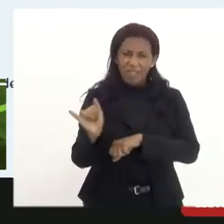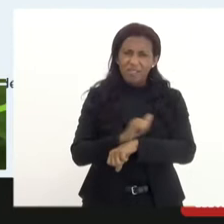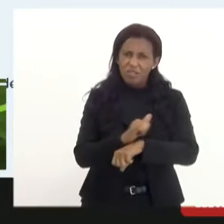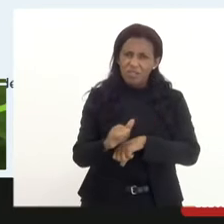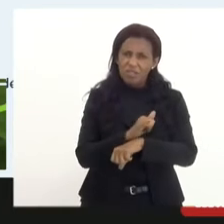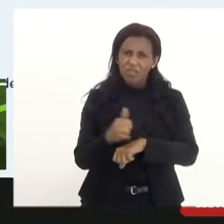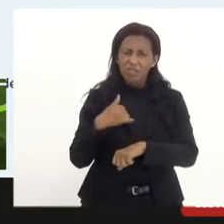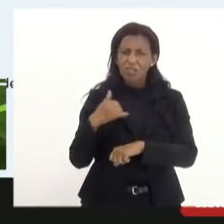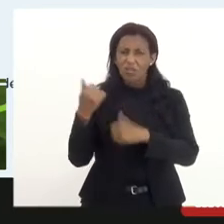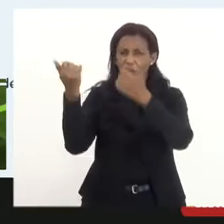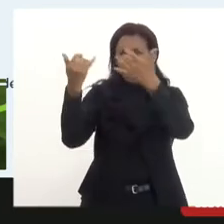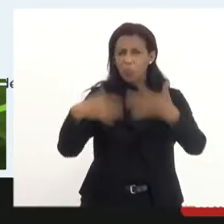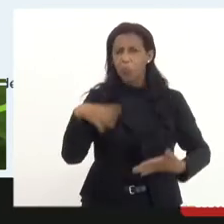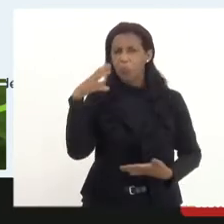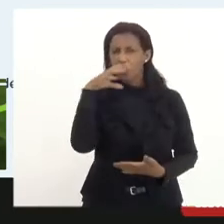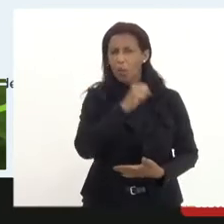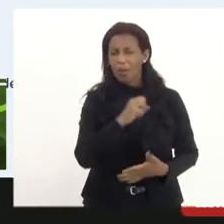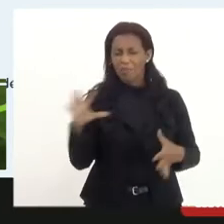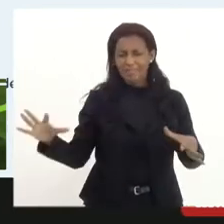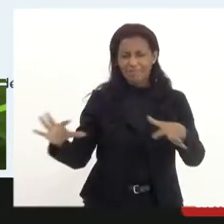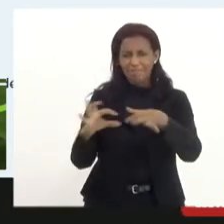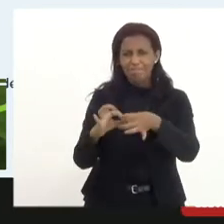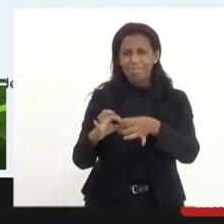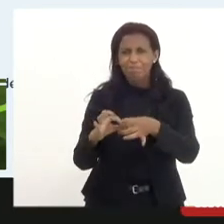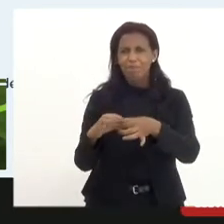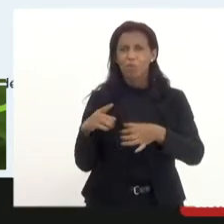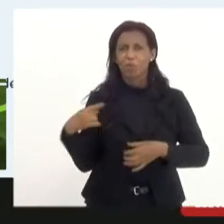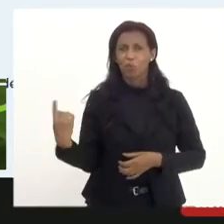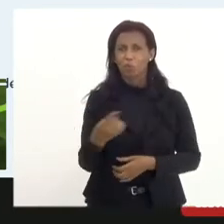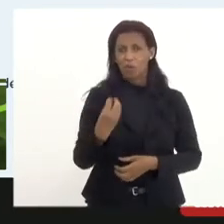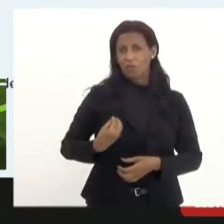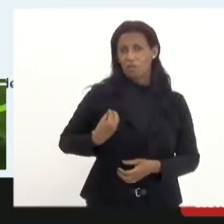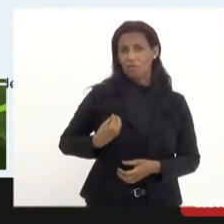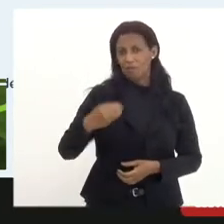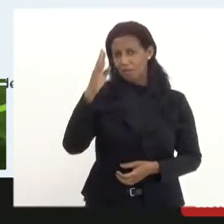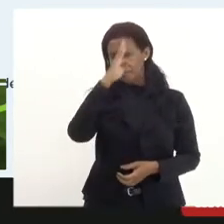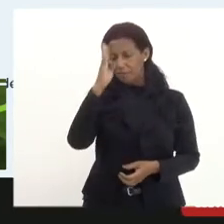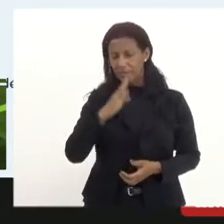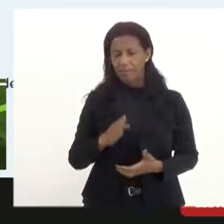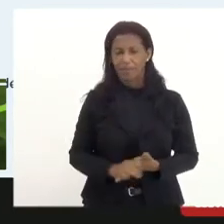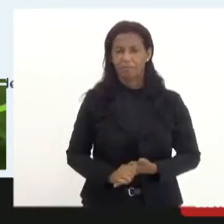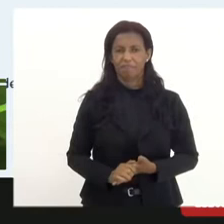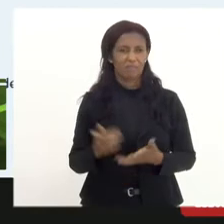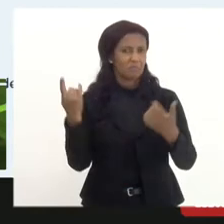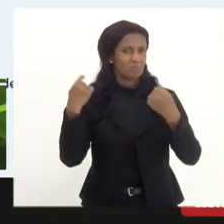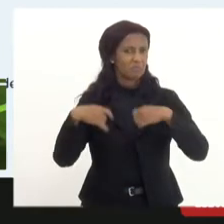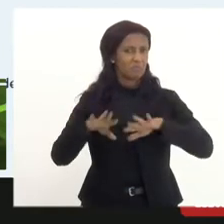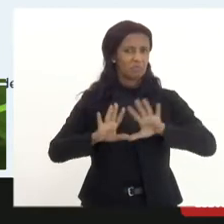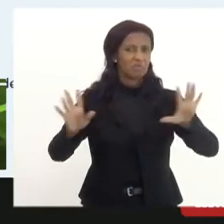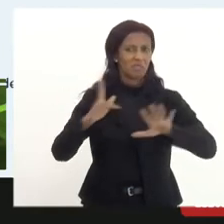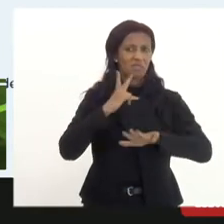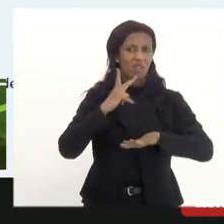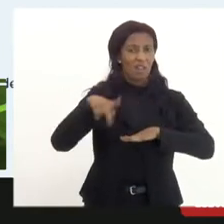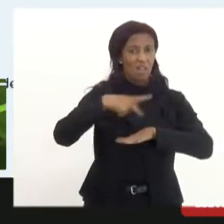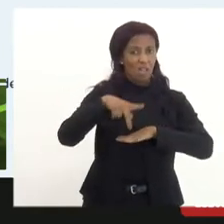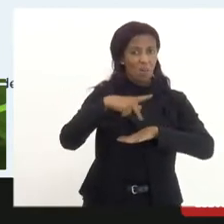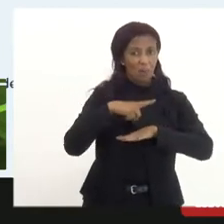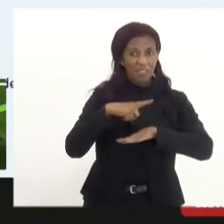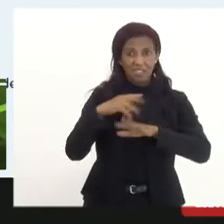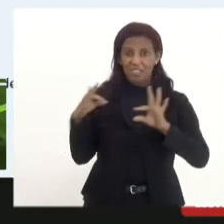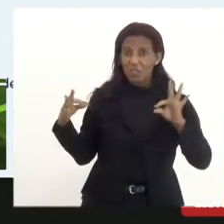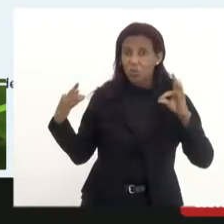falei rapidamente, ela casa muito bem com a nossa presença no Brasil. Não preciso nem dizer que é um país com recursos